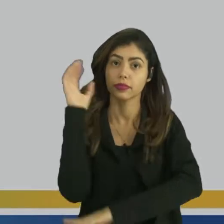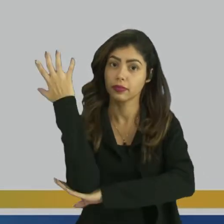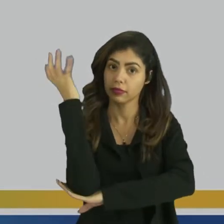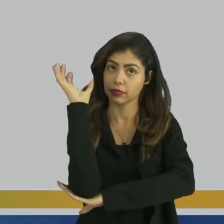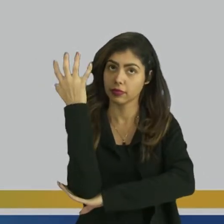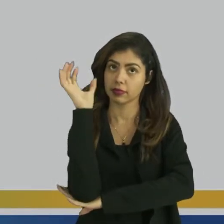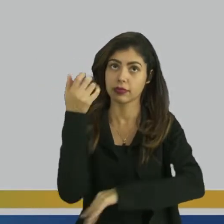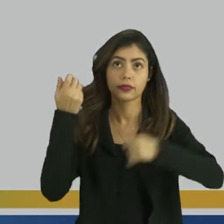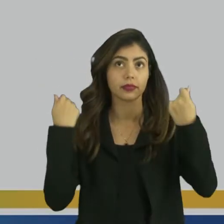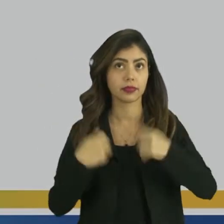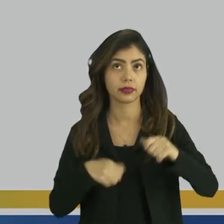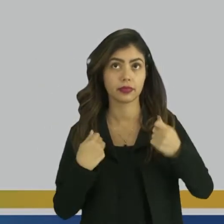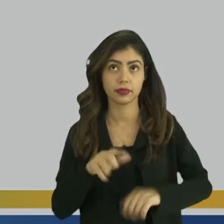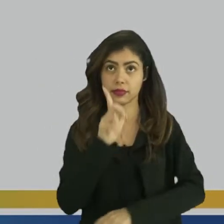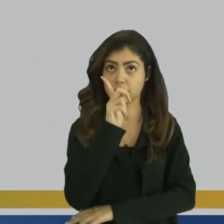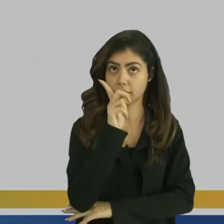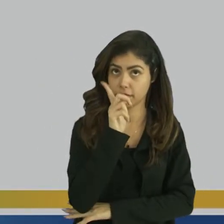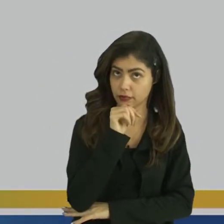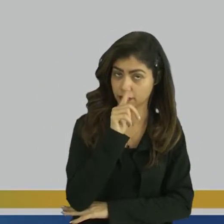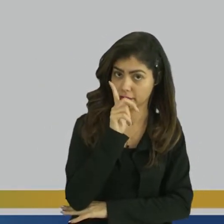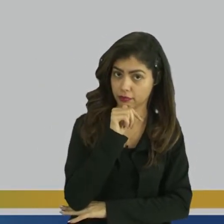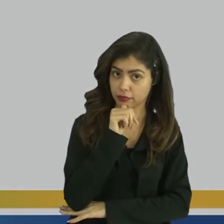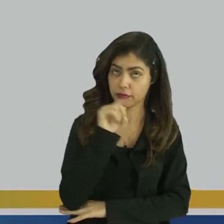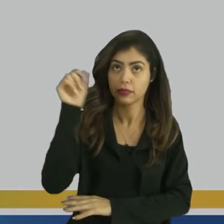As plantas precisam